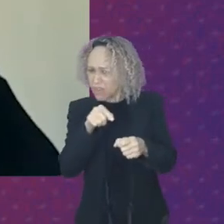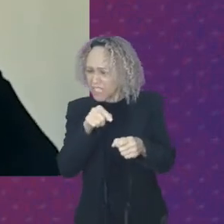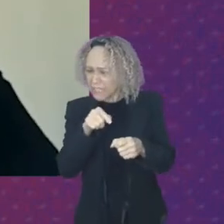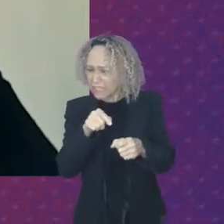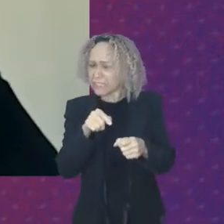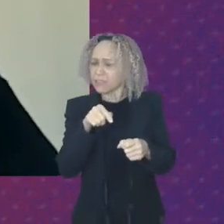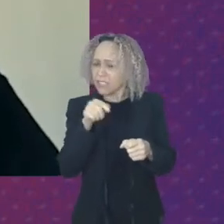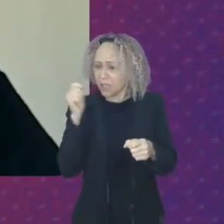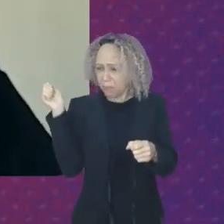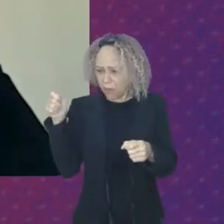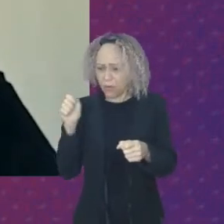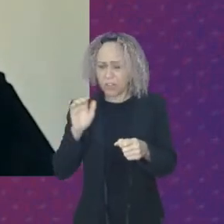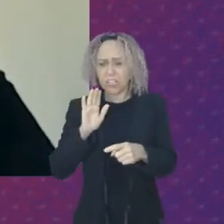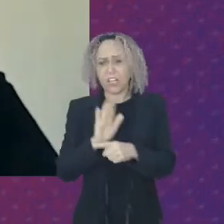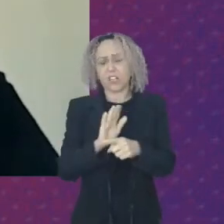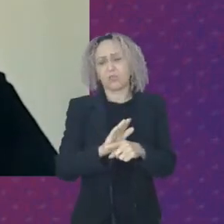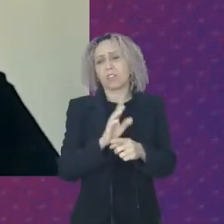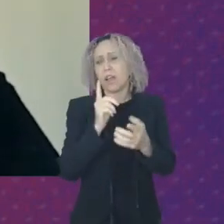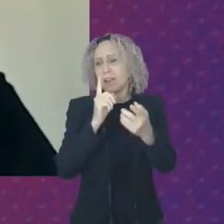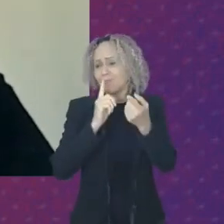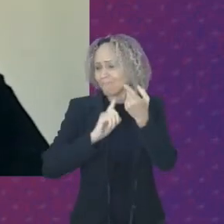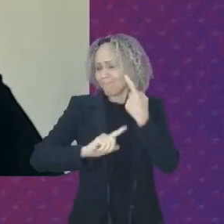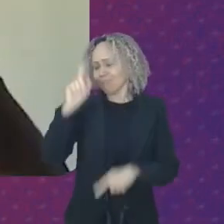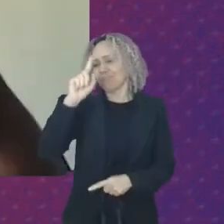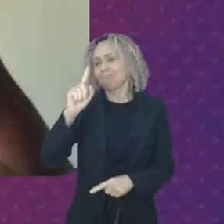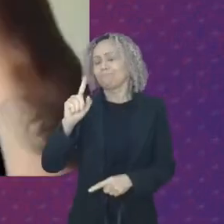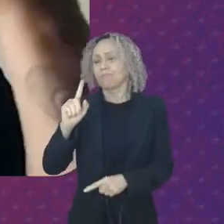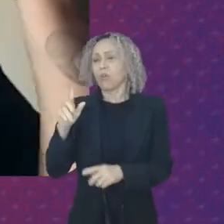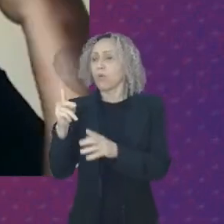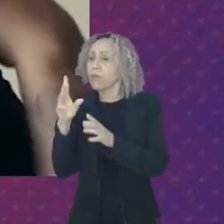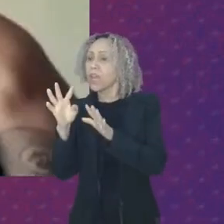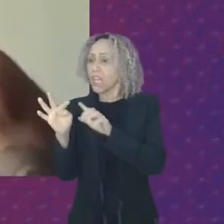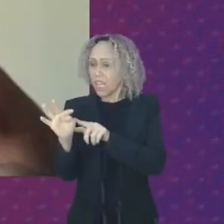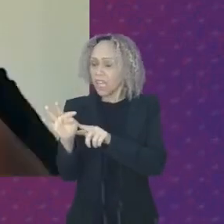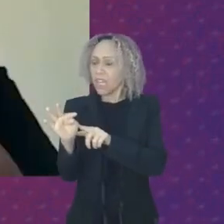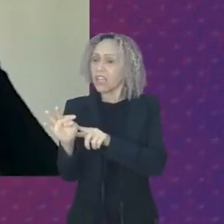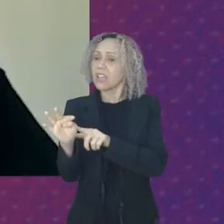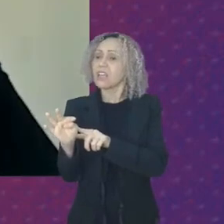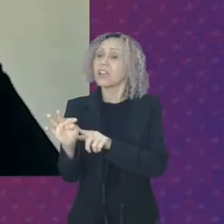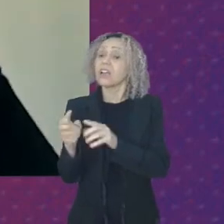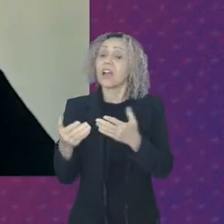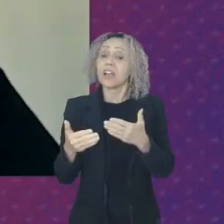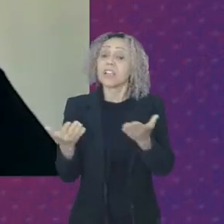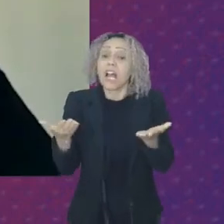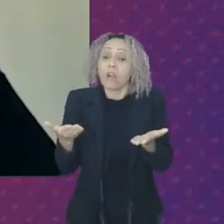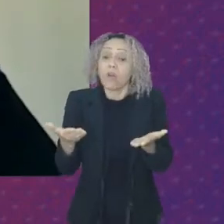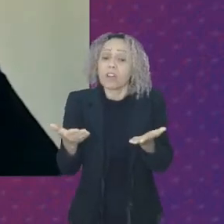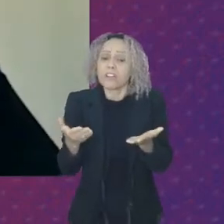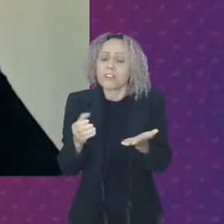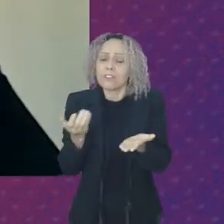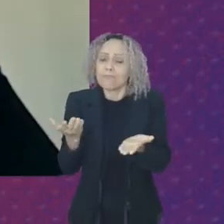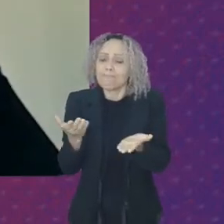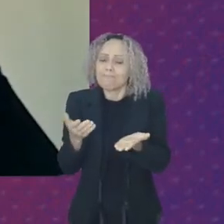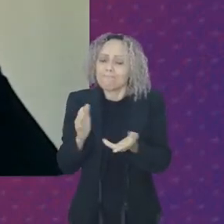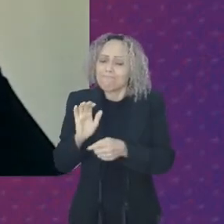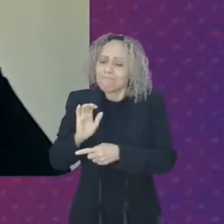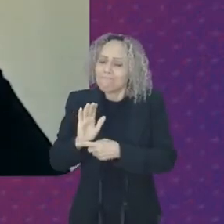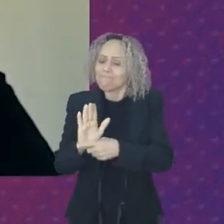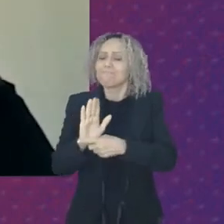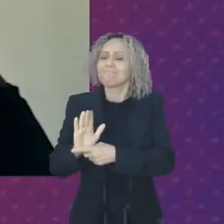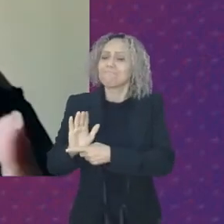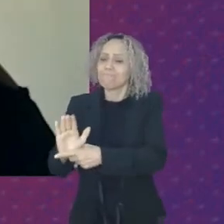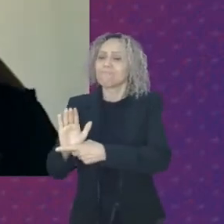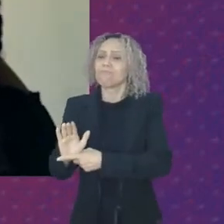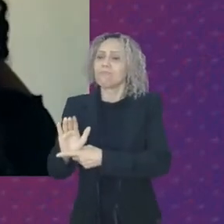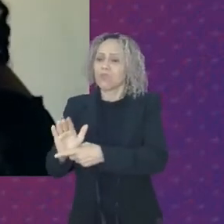disposição desse município. O Partido dos Trabalhadores e das Trabalhadoras, desde já, investe nesses espaços eletivos e